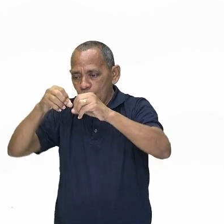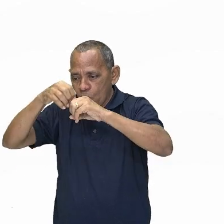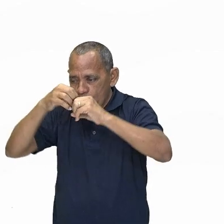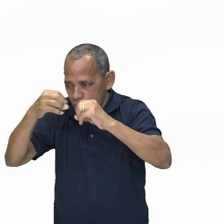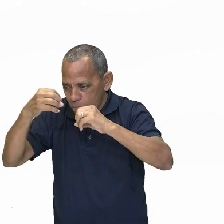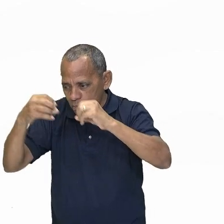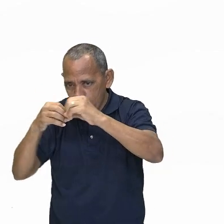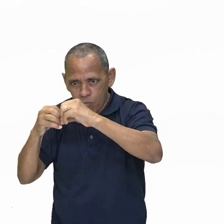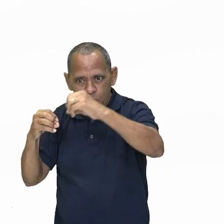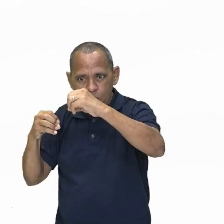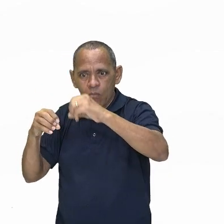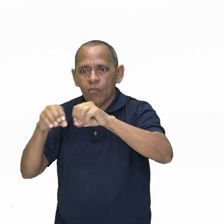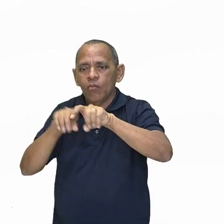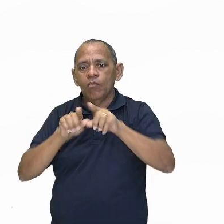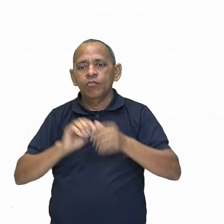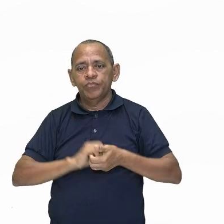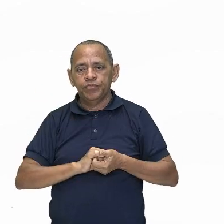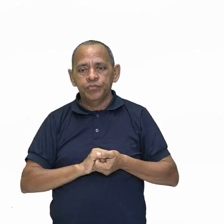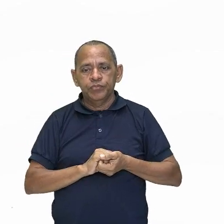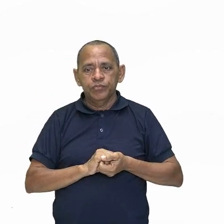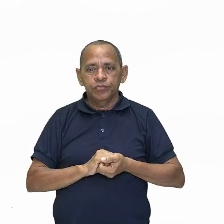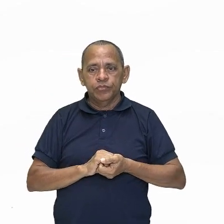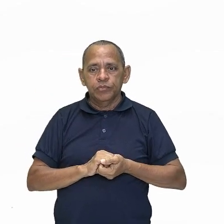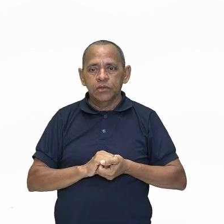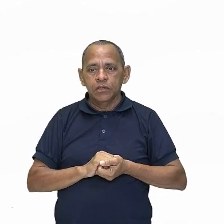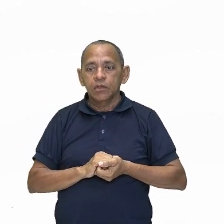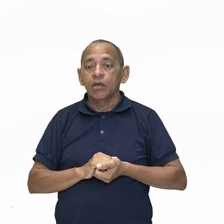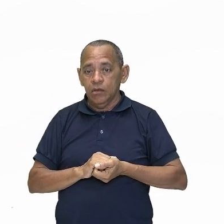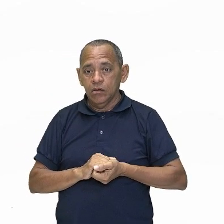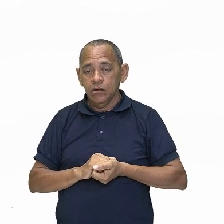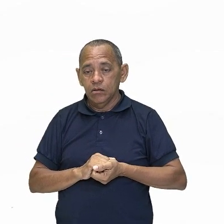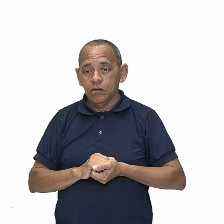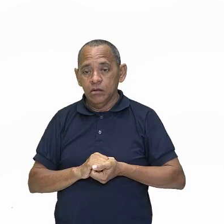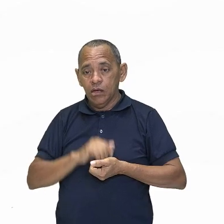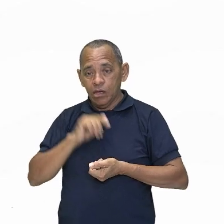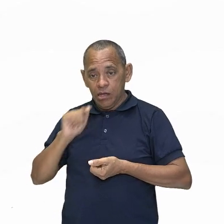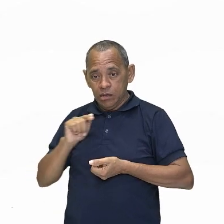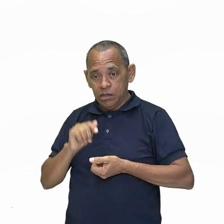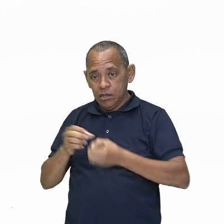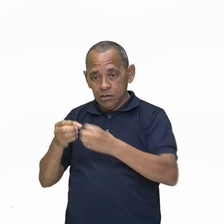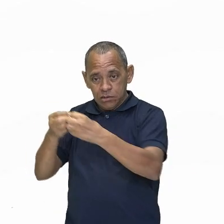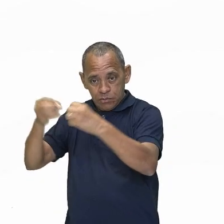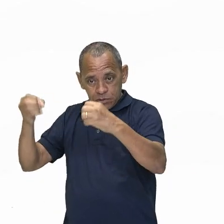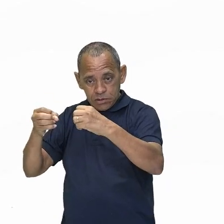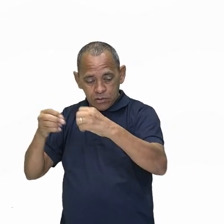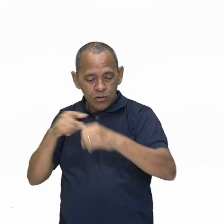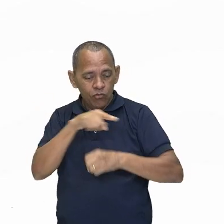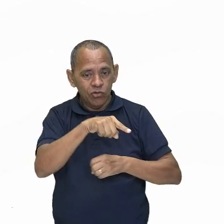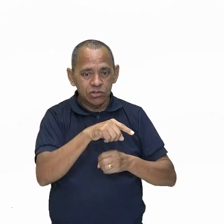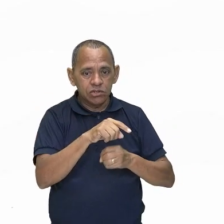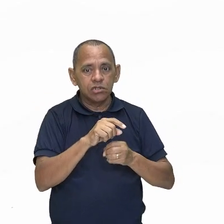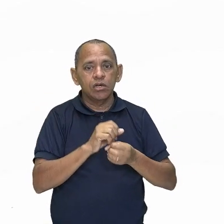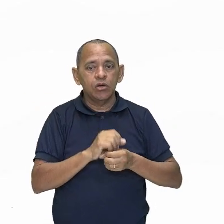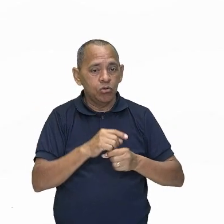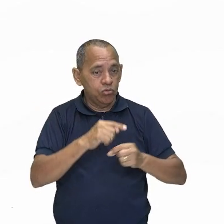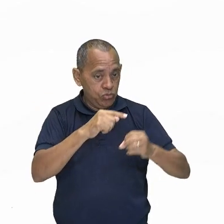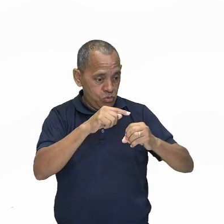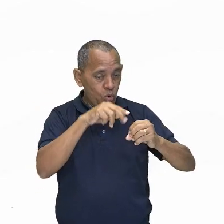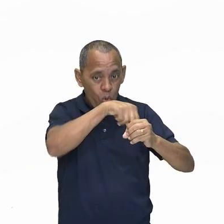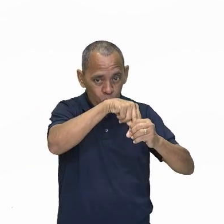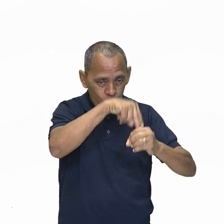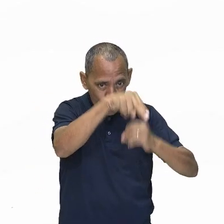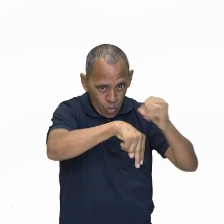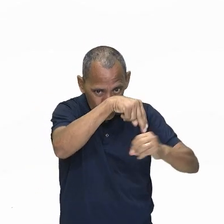nuclear ocorre uma divisão de um núcleo atômico, na fusão, os núcleos atômicos se